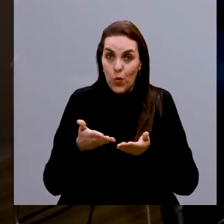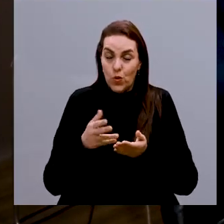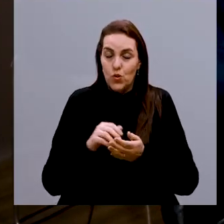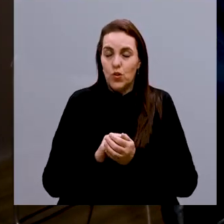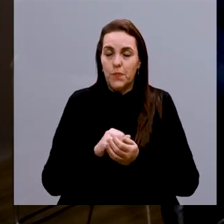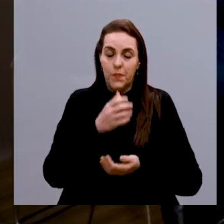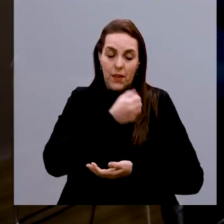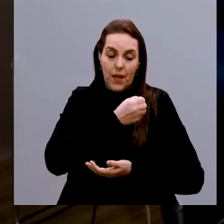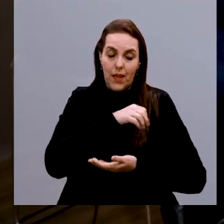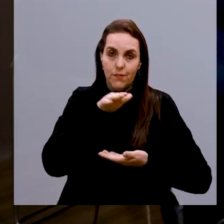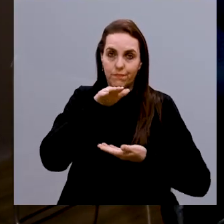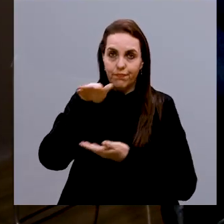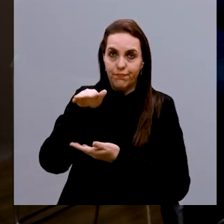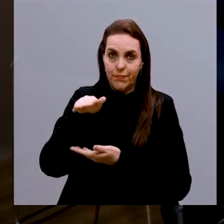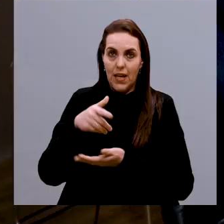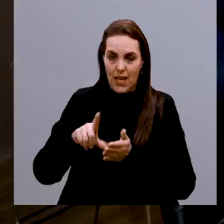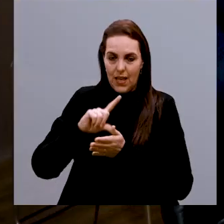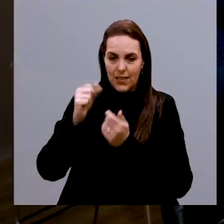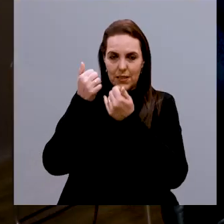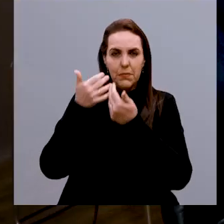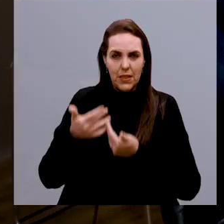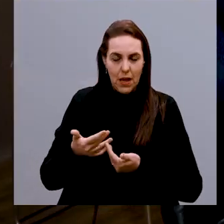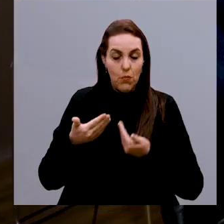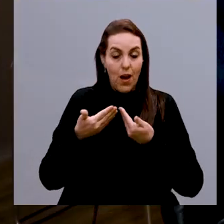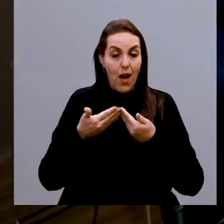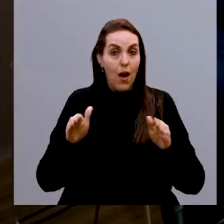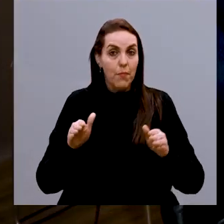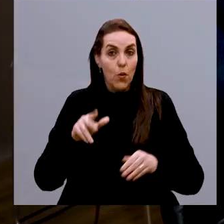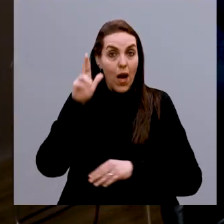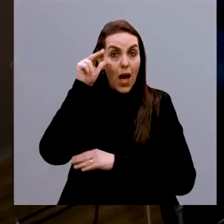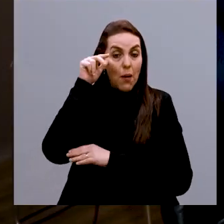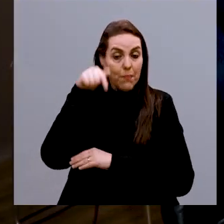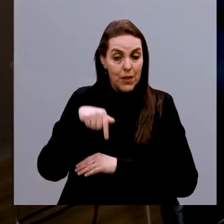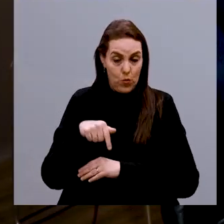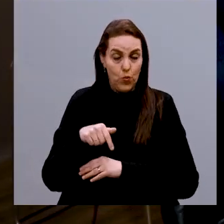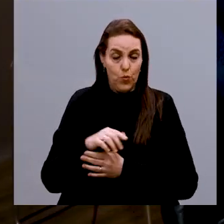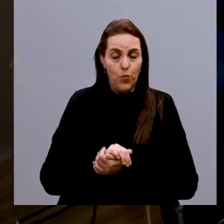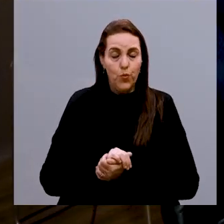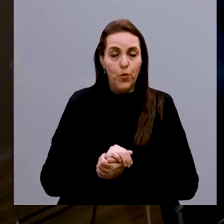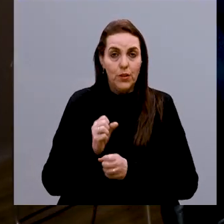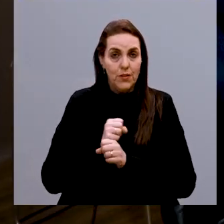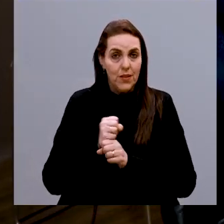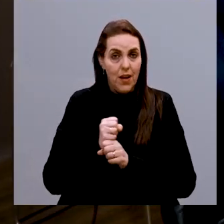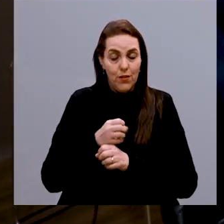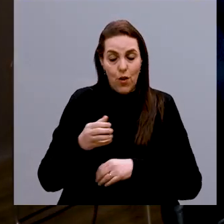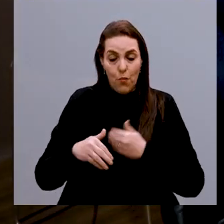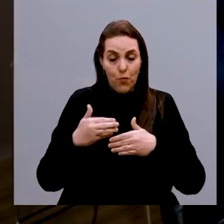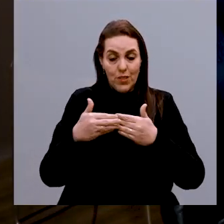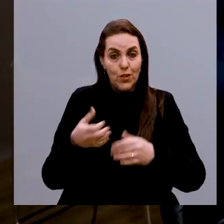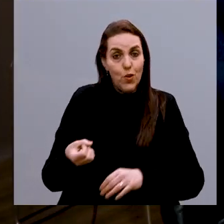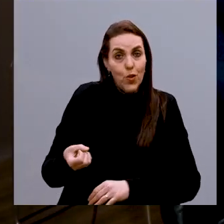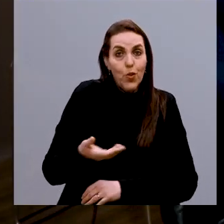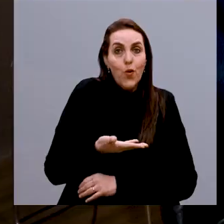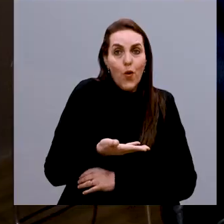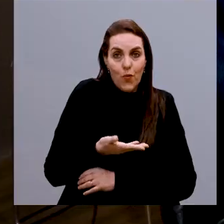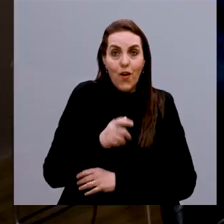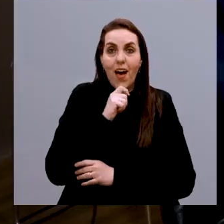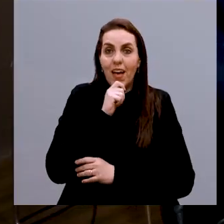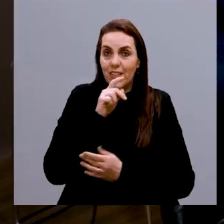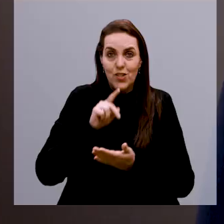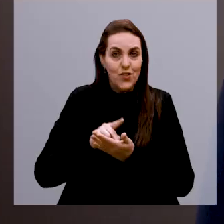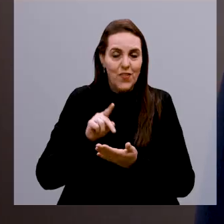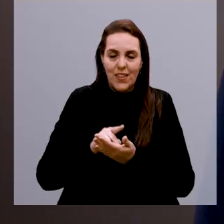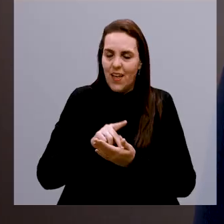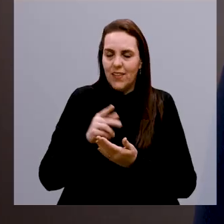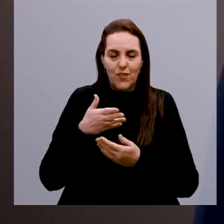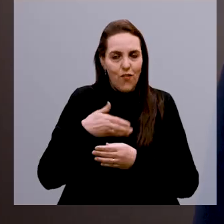o nosso banco de leite, como a gente já falou anteriormente, ele foi aberto em abril desse ano. Então ainda é um processo muito novo. Então a gente ainda realmente